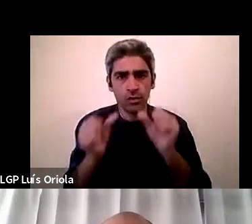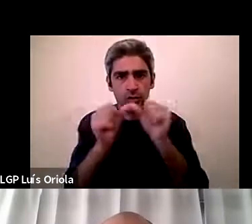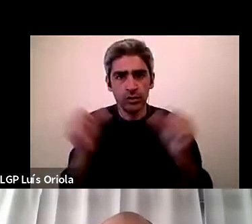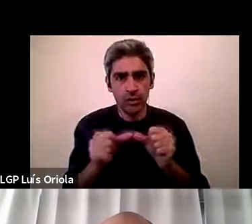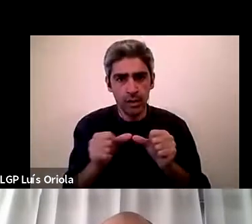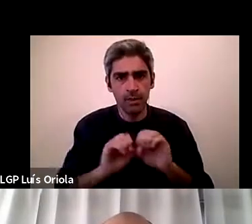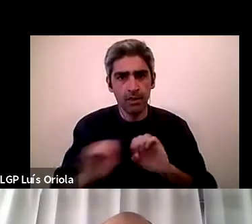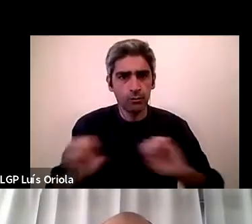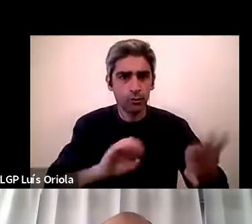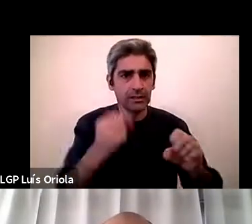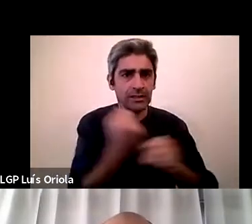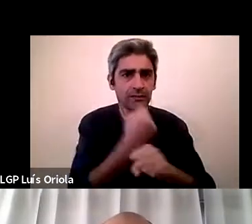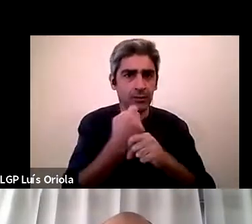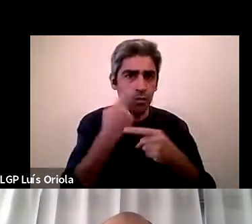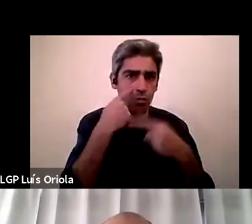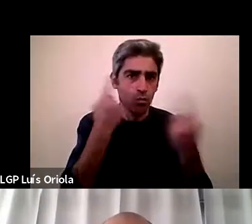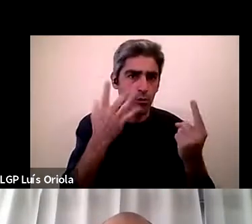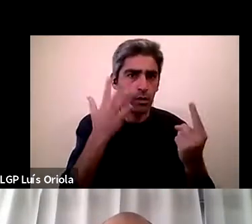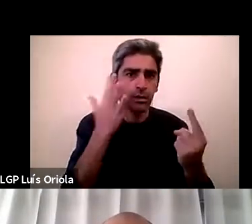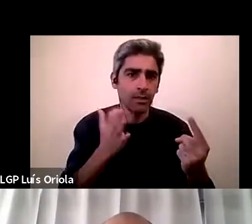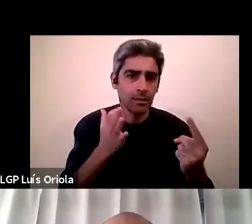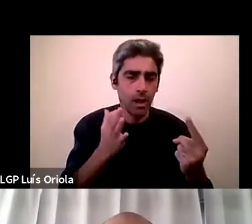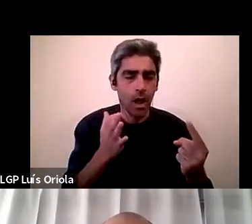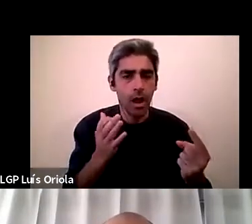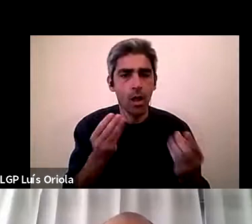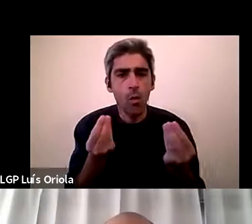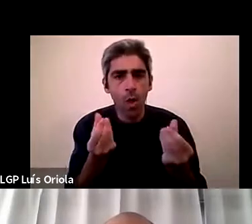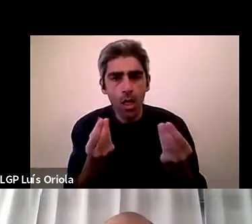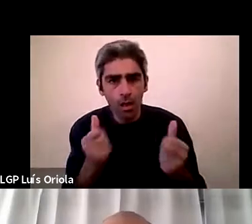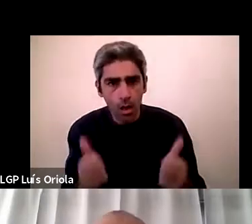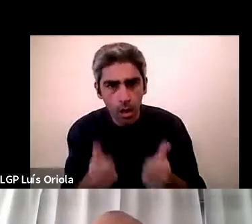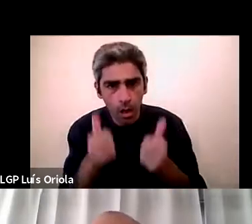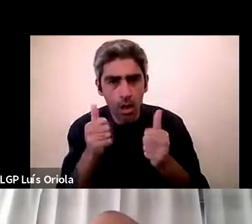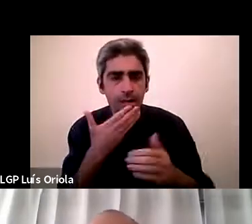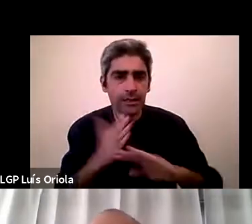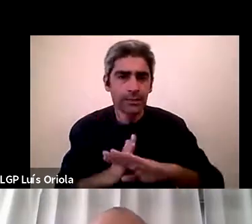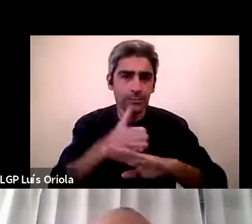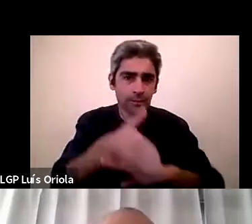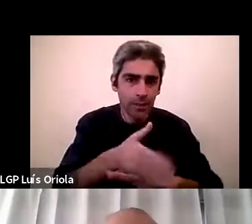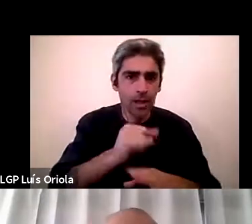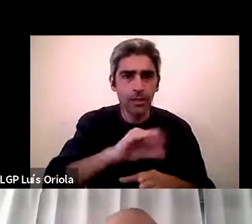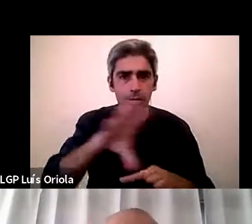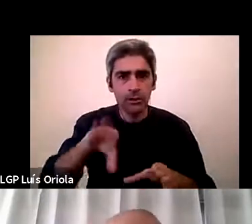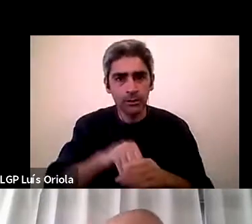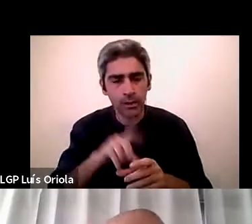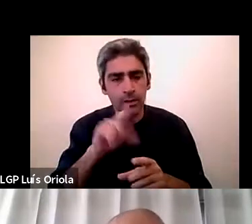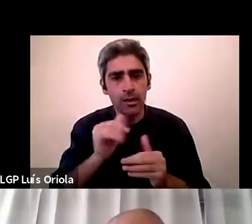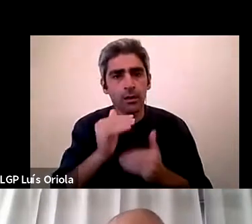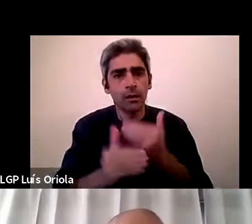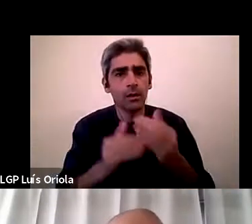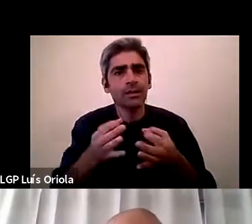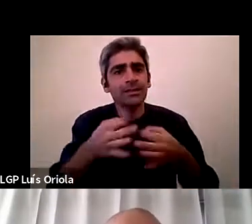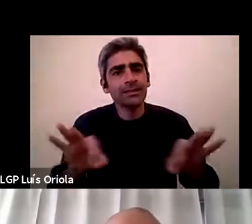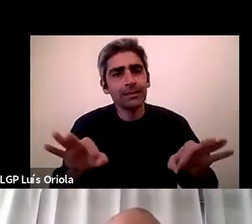de serviços públicos, tentando promover a qualidade, a acessibilidade, a inclusão e a simplificação destes serviços